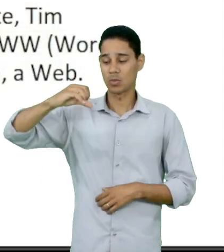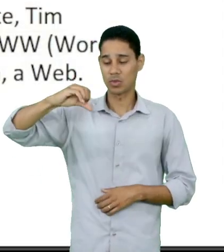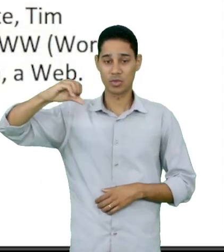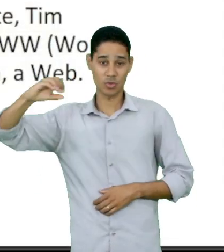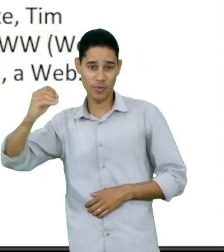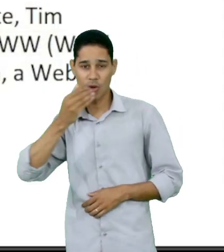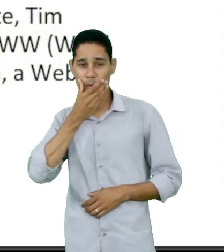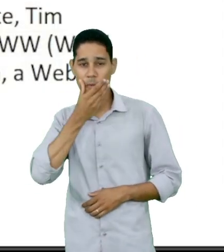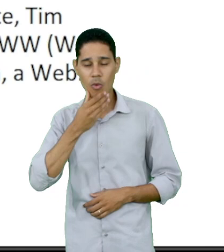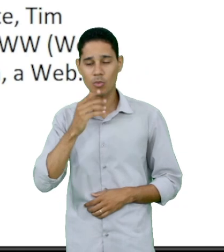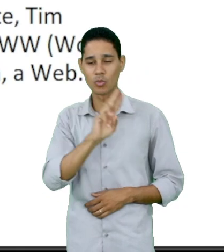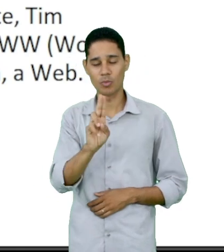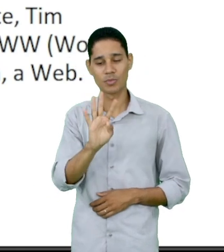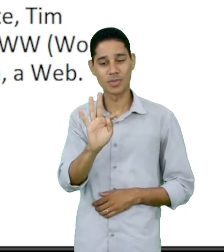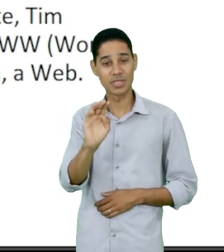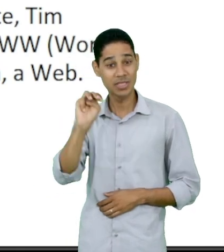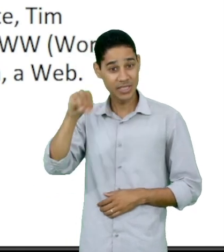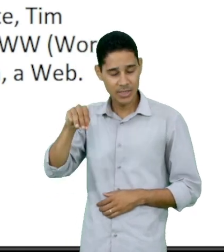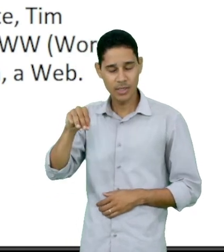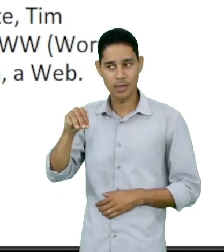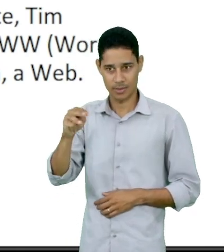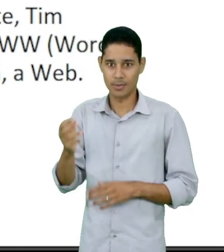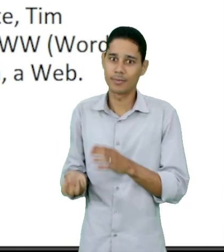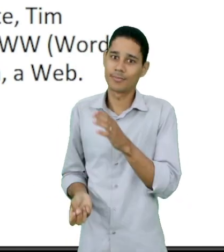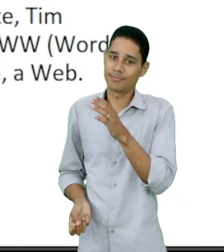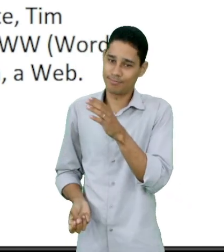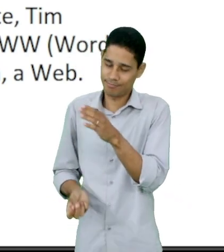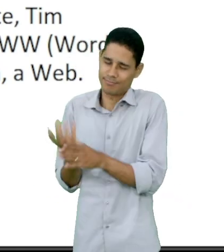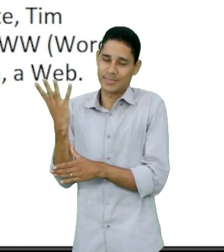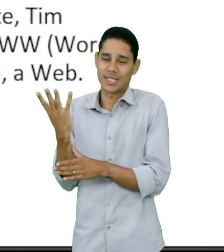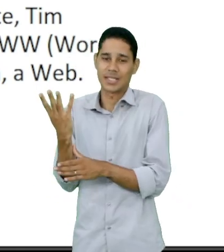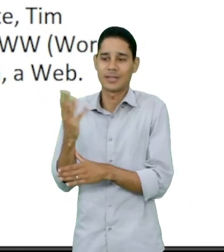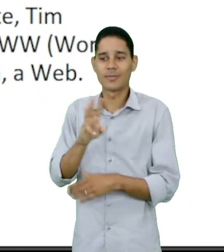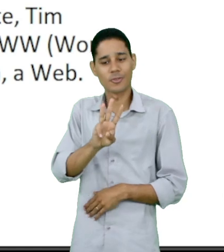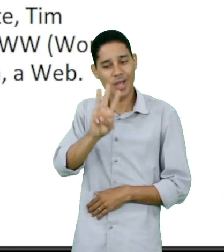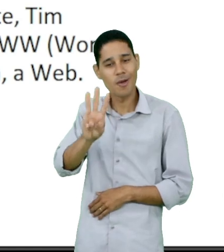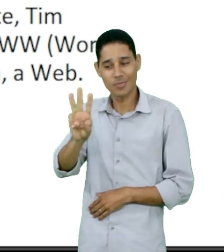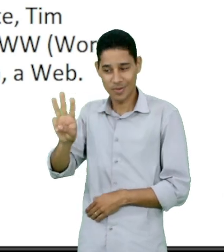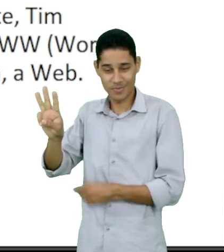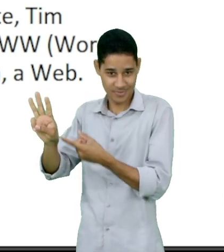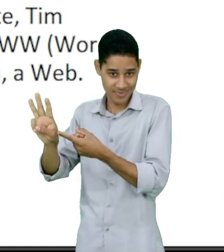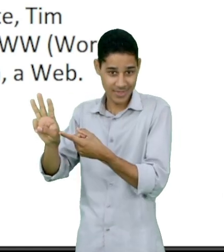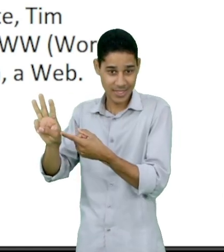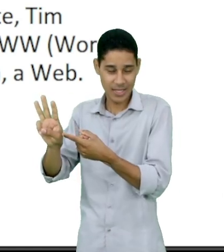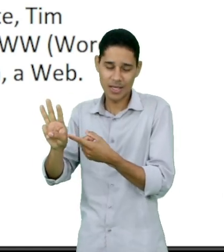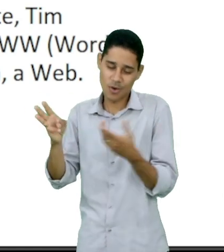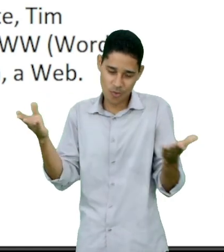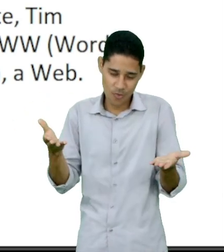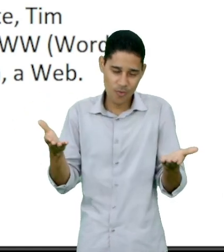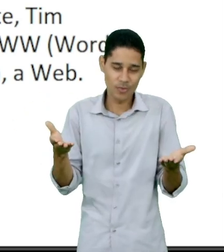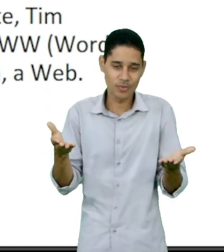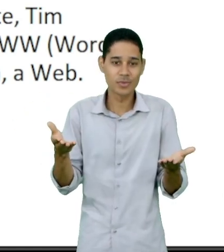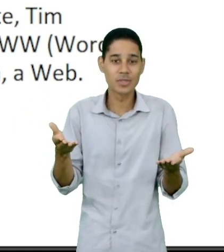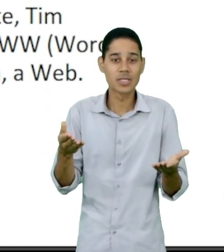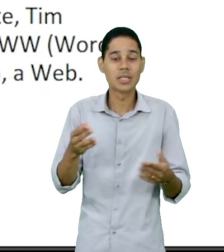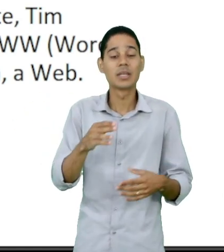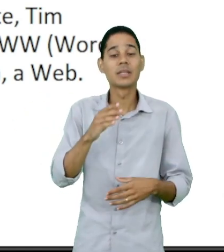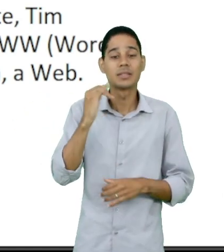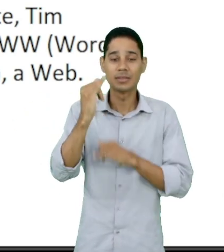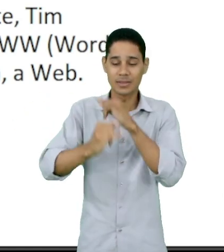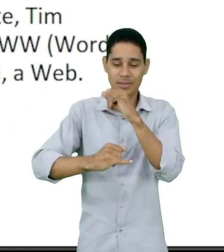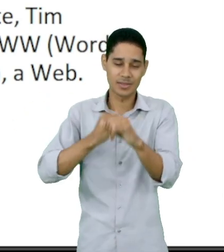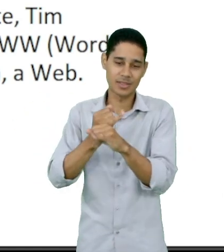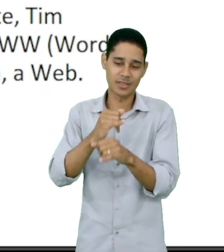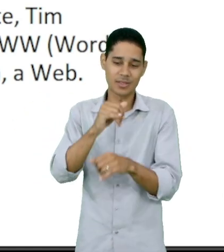Berners-Lee foi o cara que de fato desenvolveu a www, que a gente pode chamar, a grosso modo, da nossa querida web